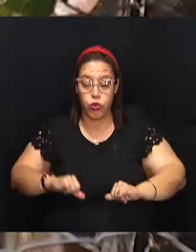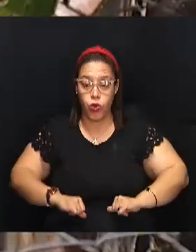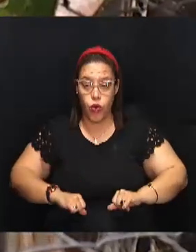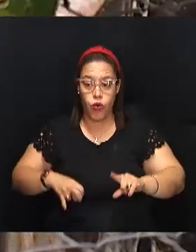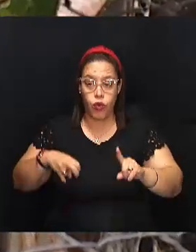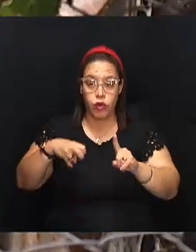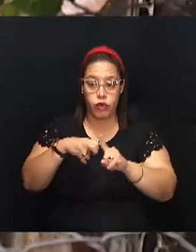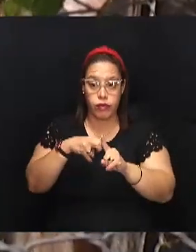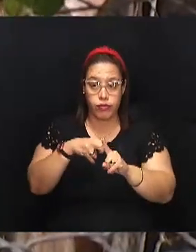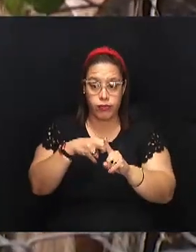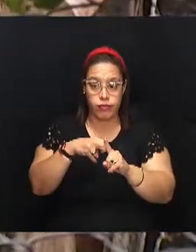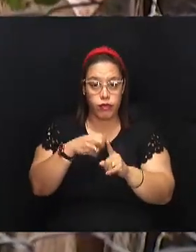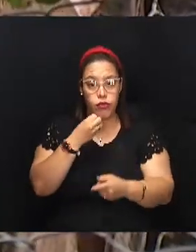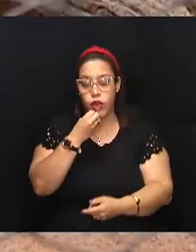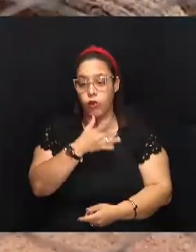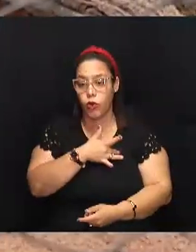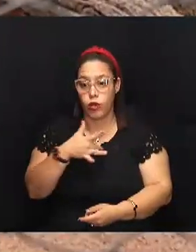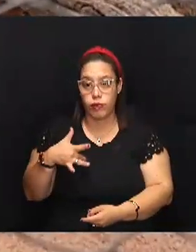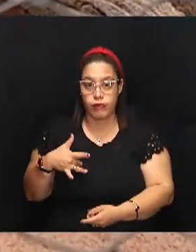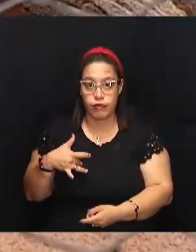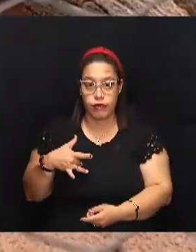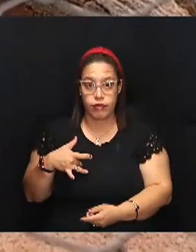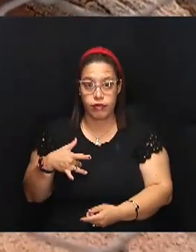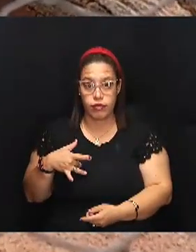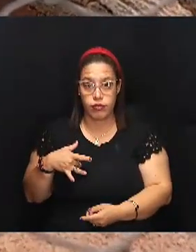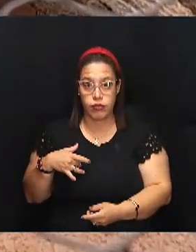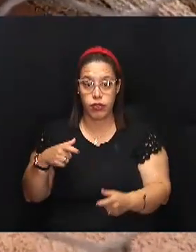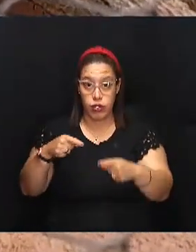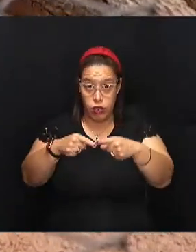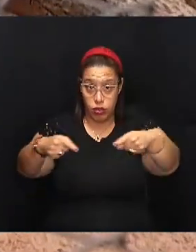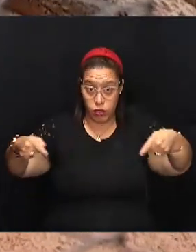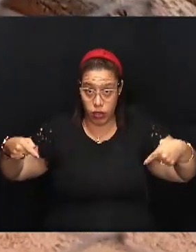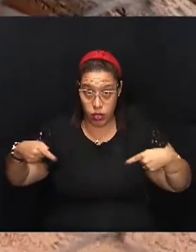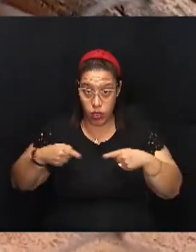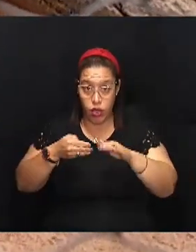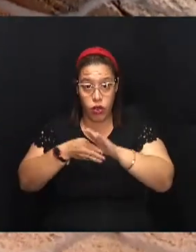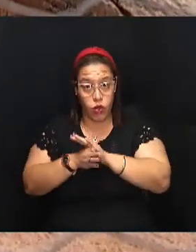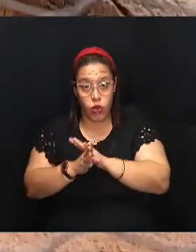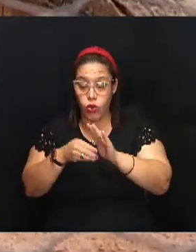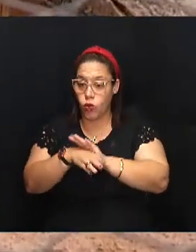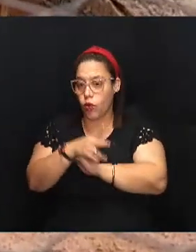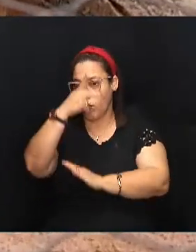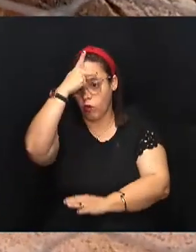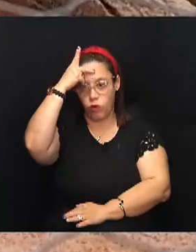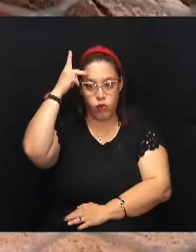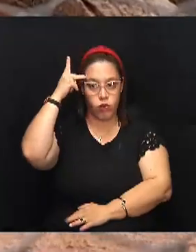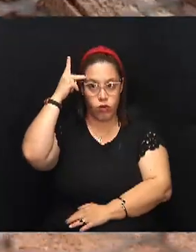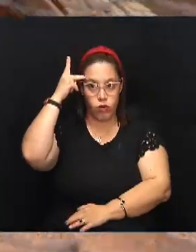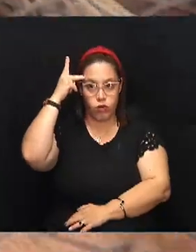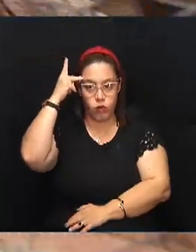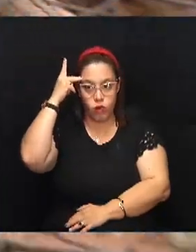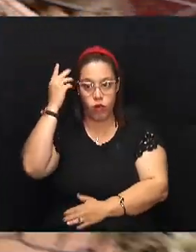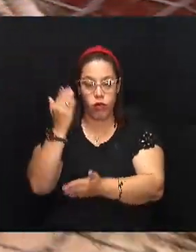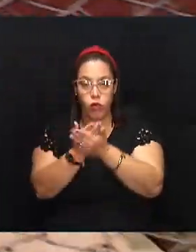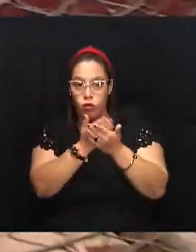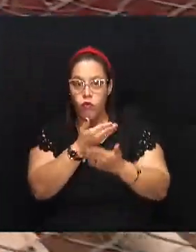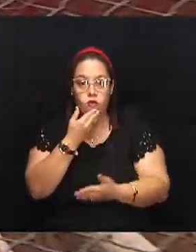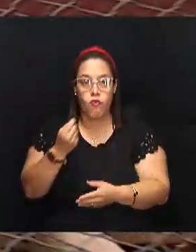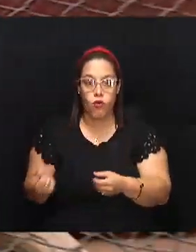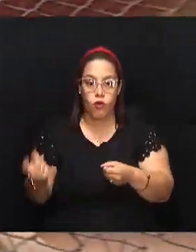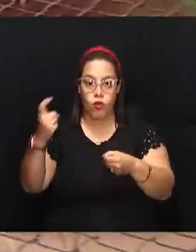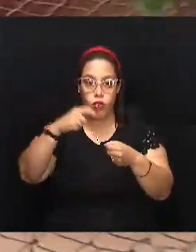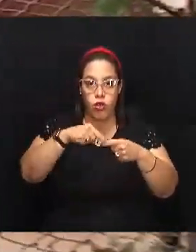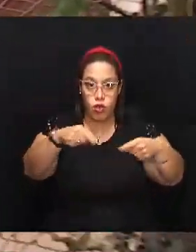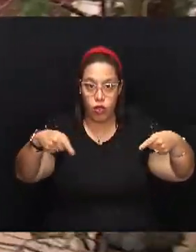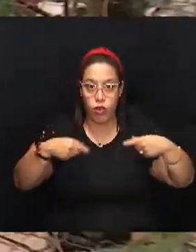ela está em condições boas de saúde. E a gente mantém ela num recinto para que ela não se acostume com as pessoas. E a gente vai estudar a melhor forma de reintroduzir ela no